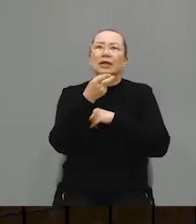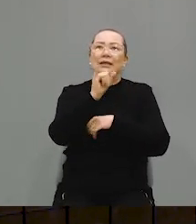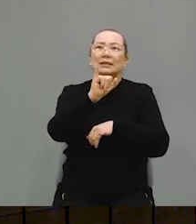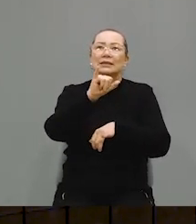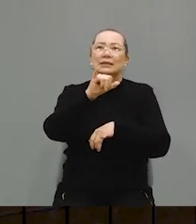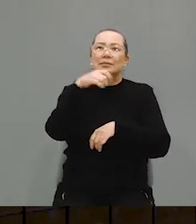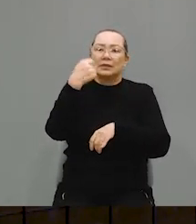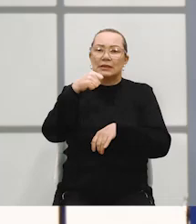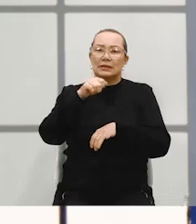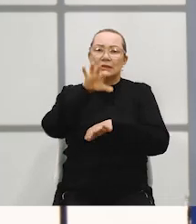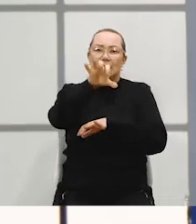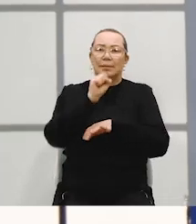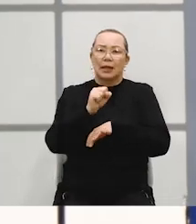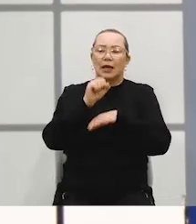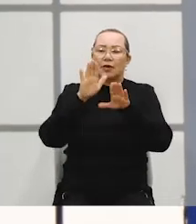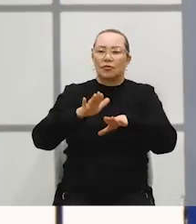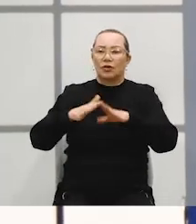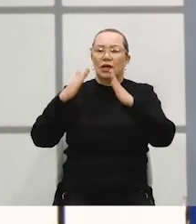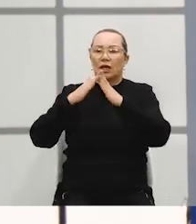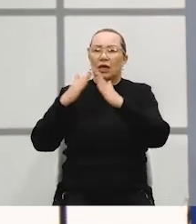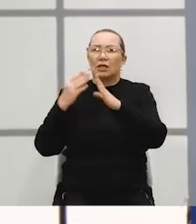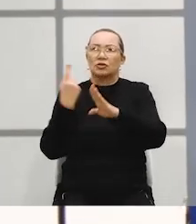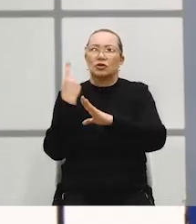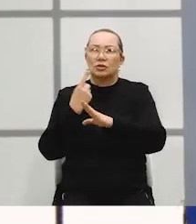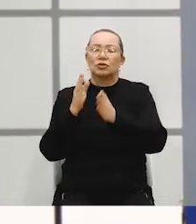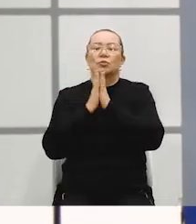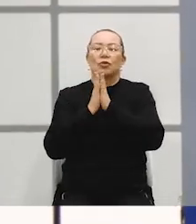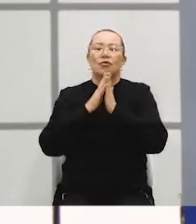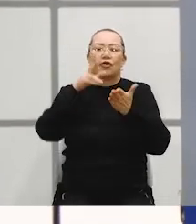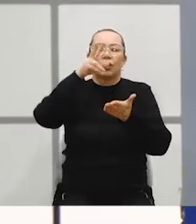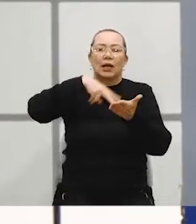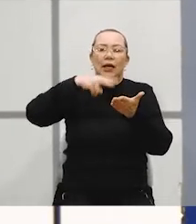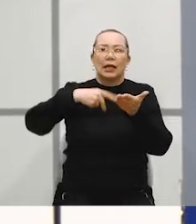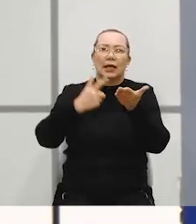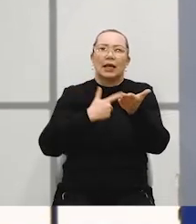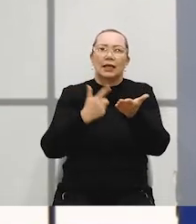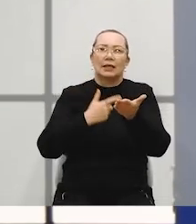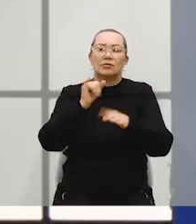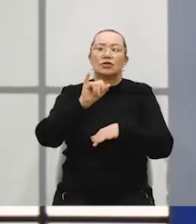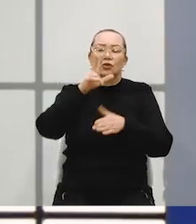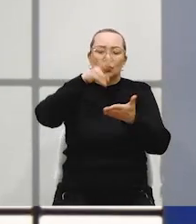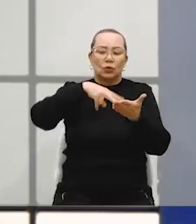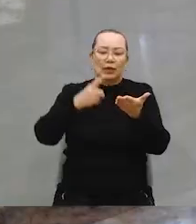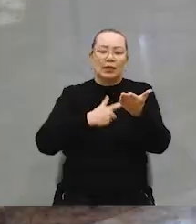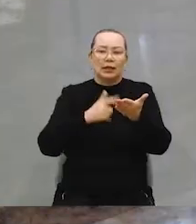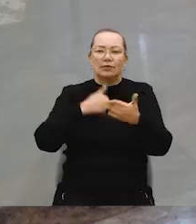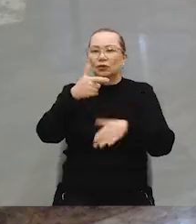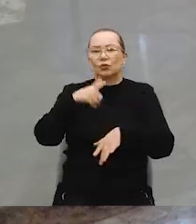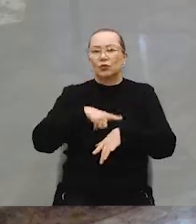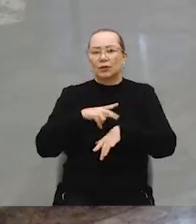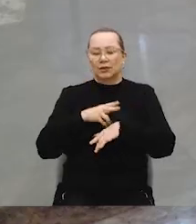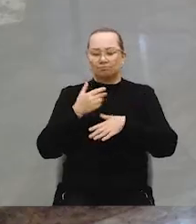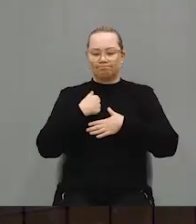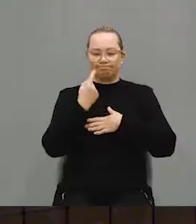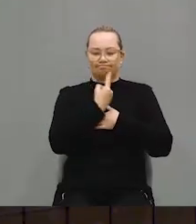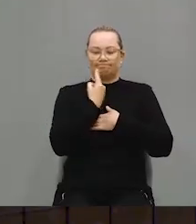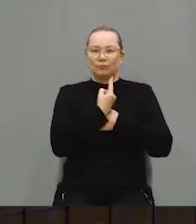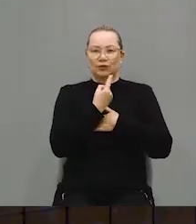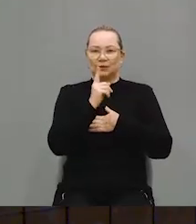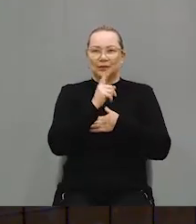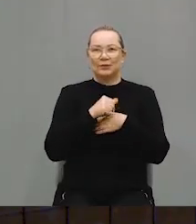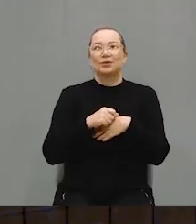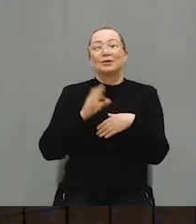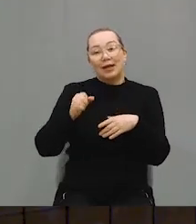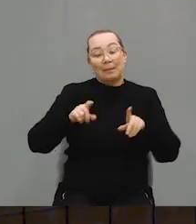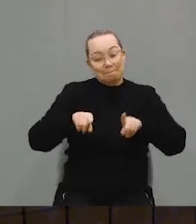tiver de ficar em casa sozinho, leia livros. Quem lê não se sente só. Então, quer dizer, ali está provocando não